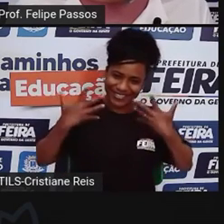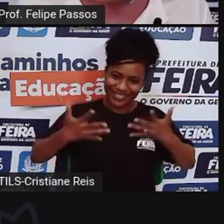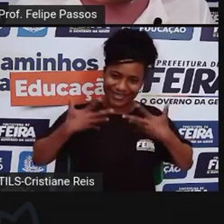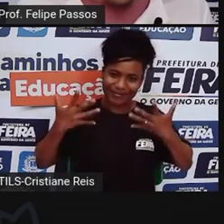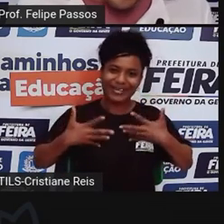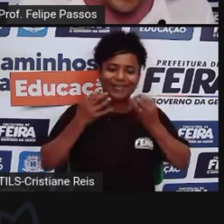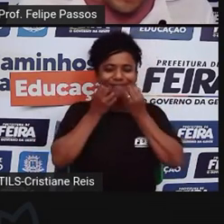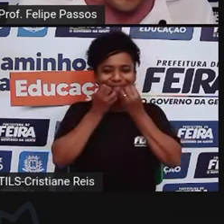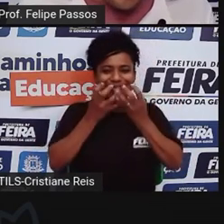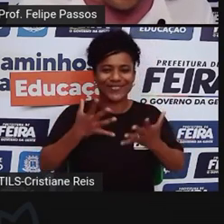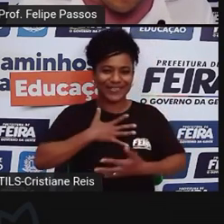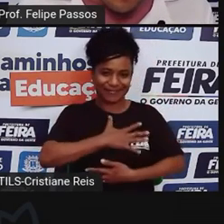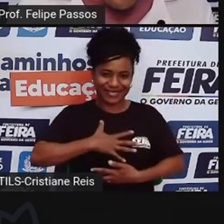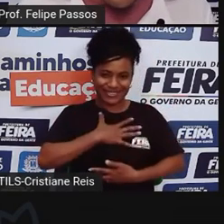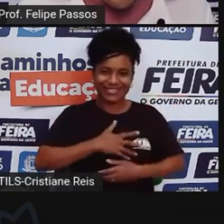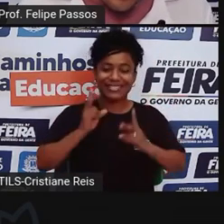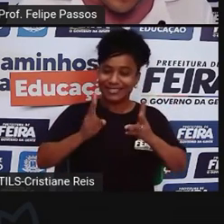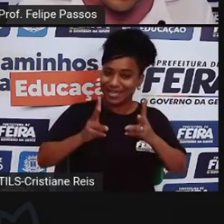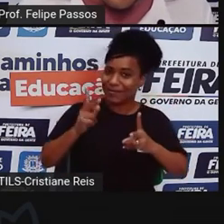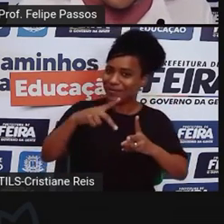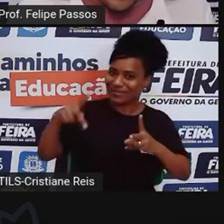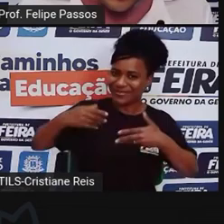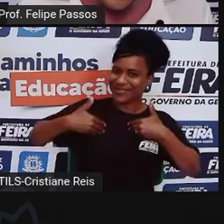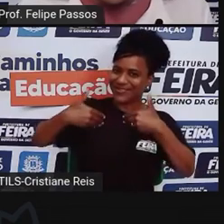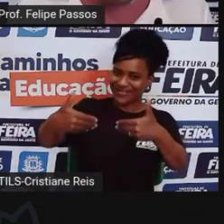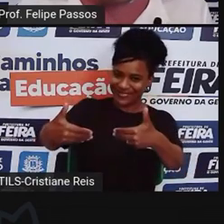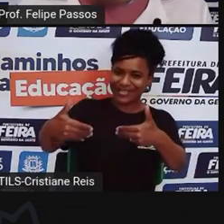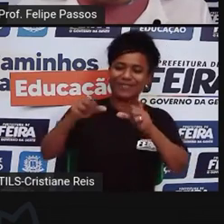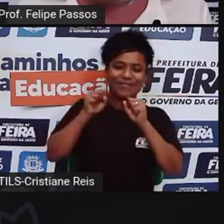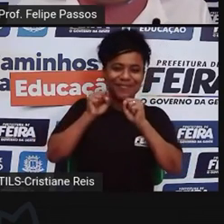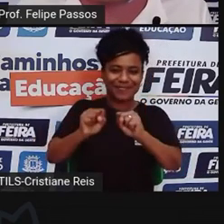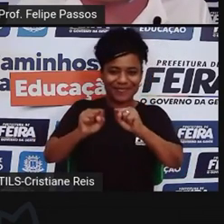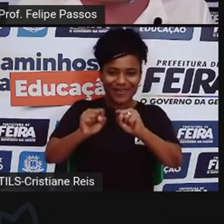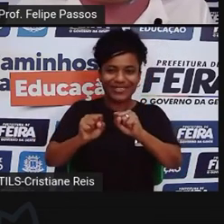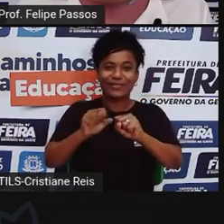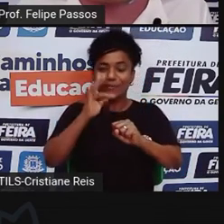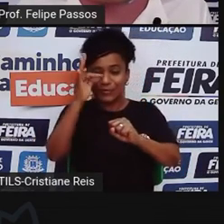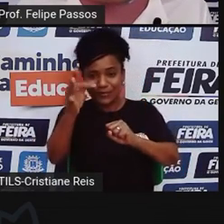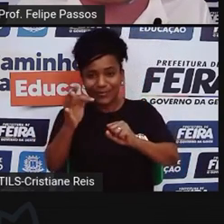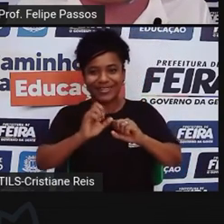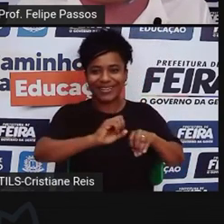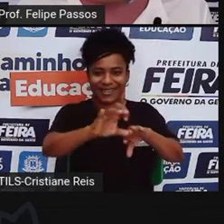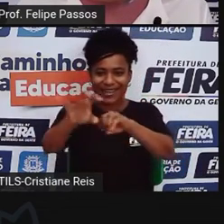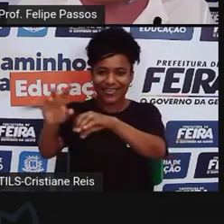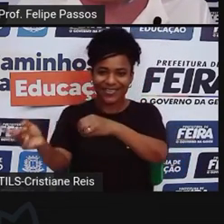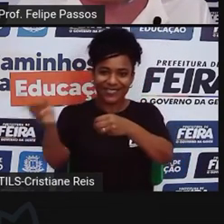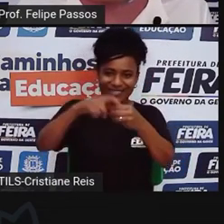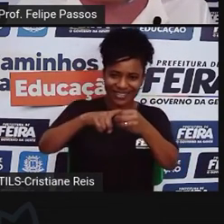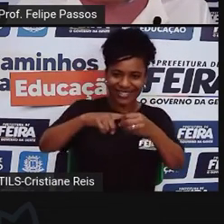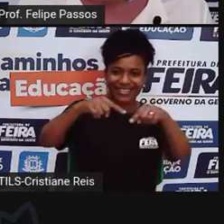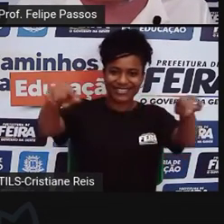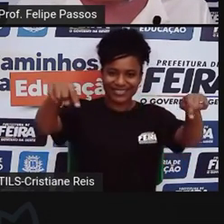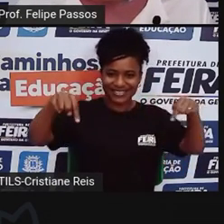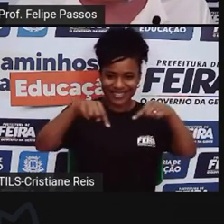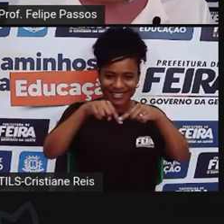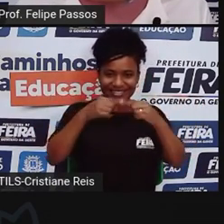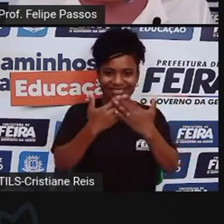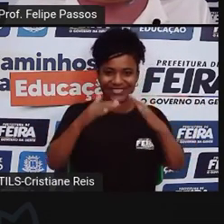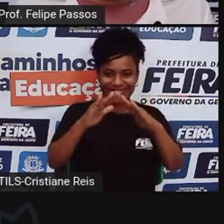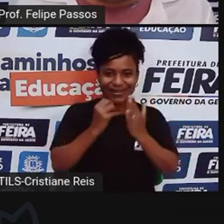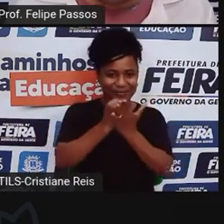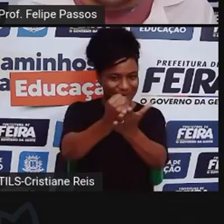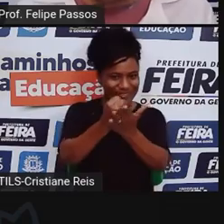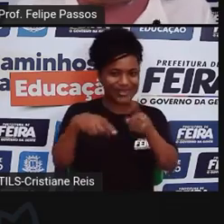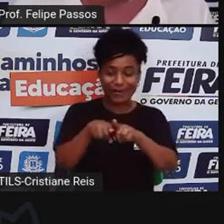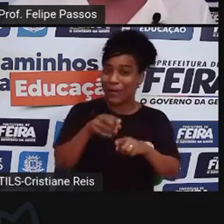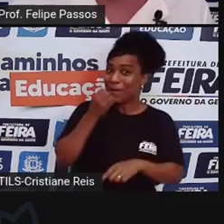o maior prazer. Sempre que precisar, professor, pode me chamar. E quando as aulas voltarem ao normal, pode me chamar que eu vou na sala também um dia. Opa,